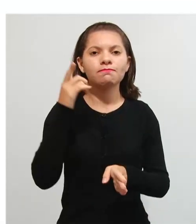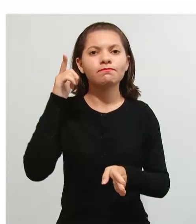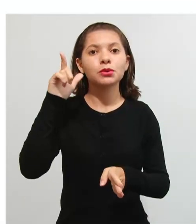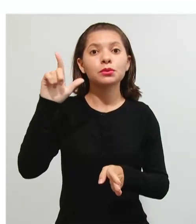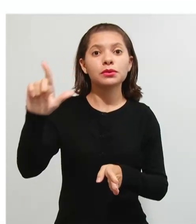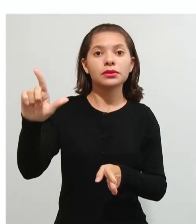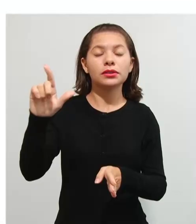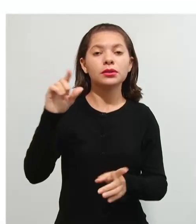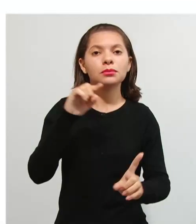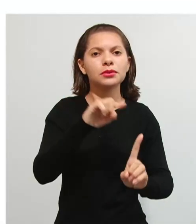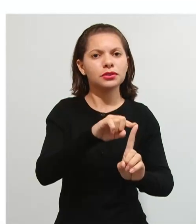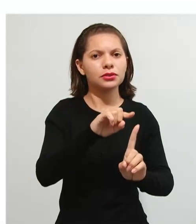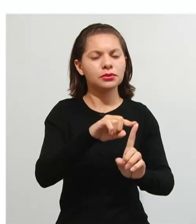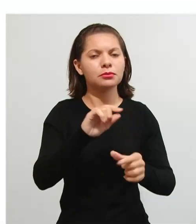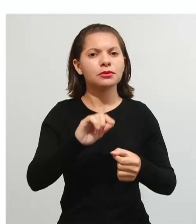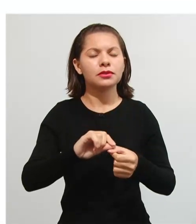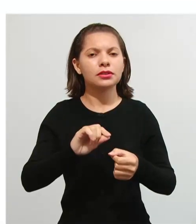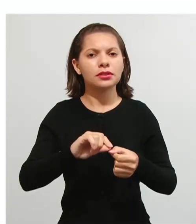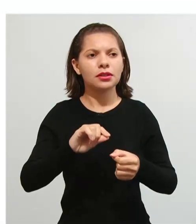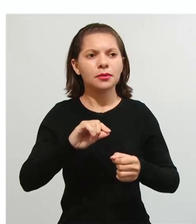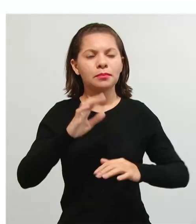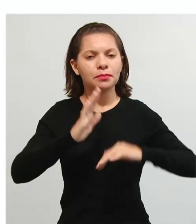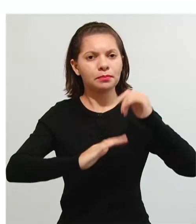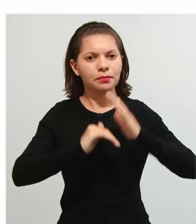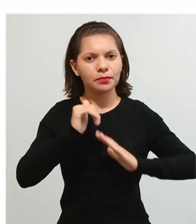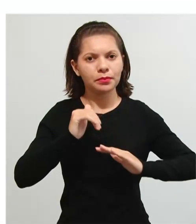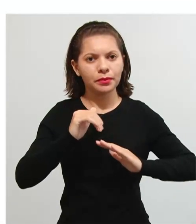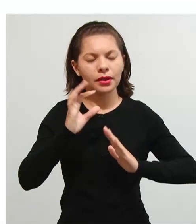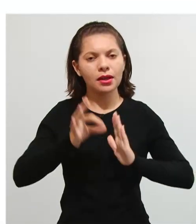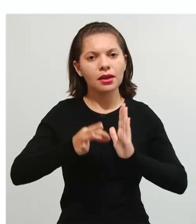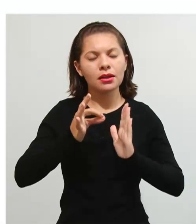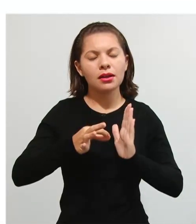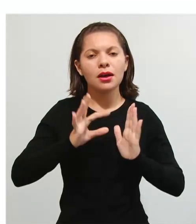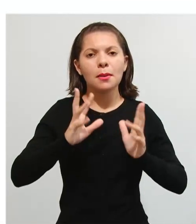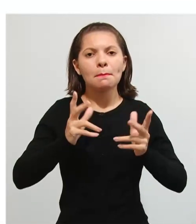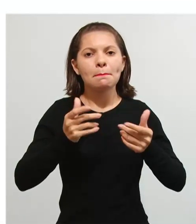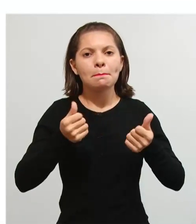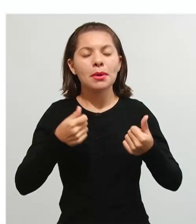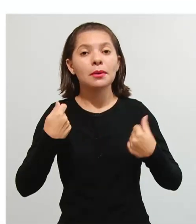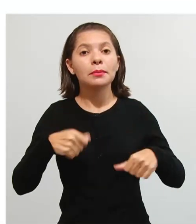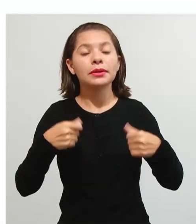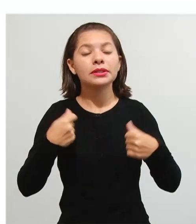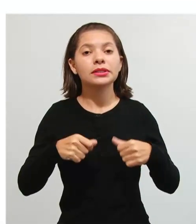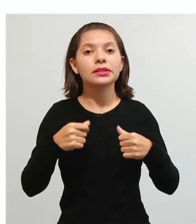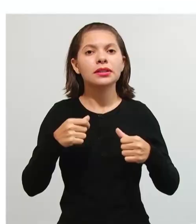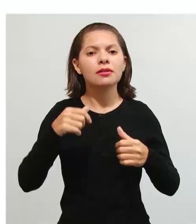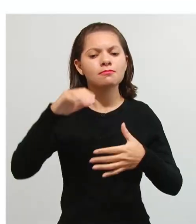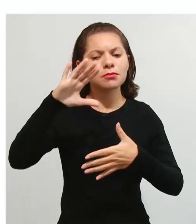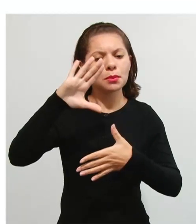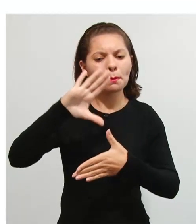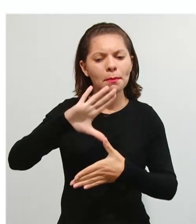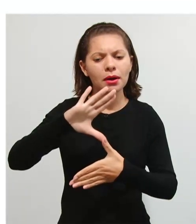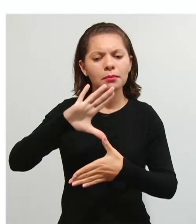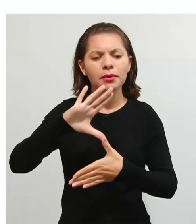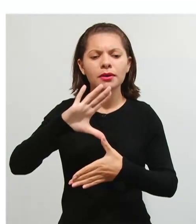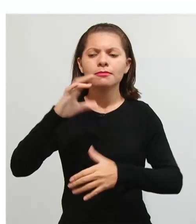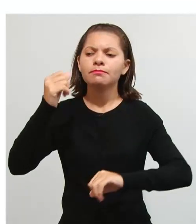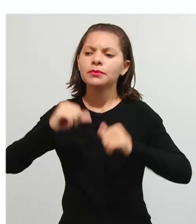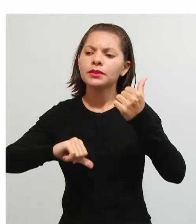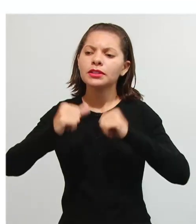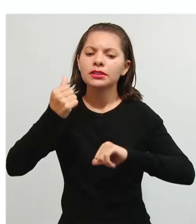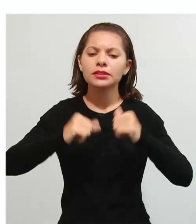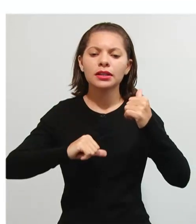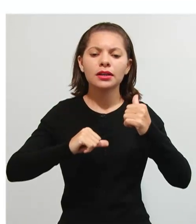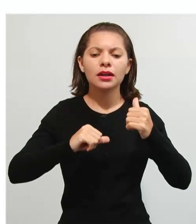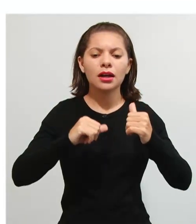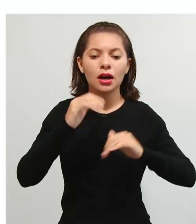para fazer suas habilidades. Então, é preciso que as lideranças trabalhem no mapeamento dessas competências individuais para